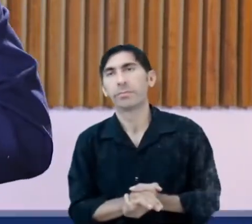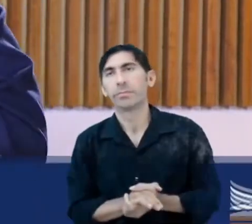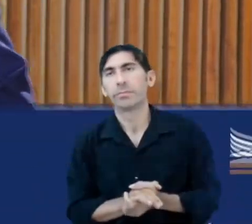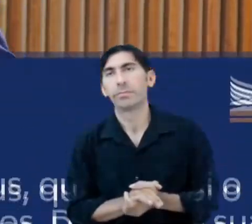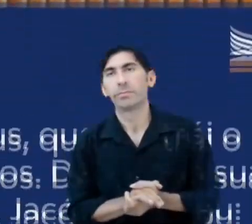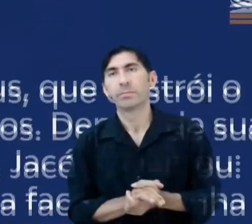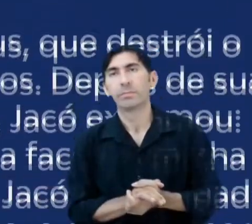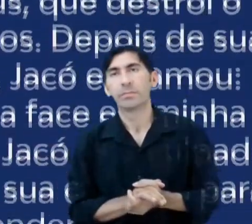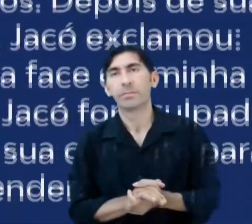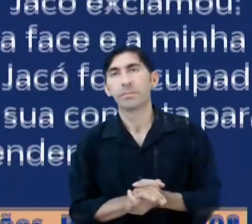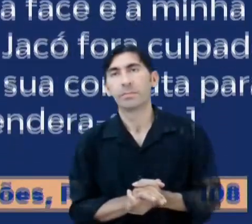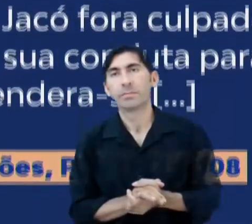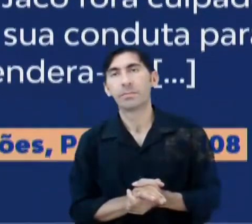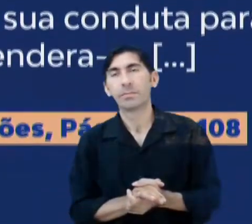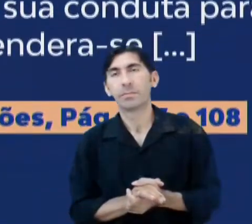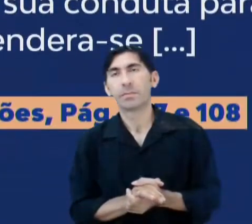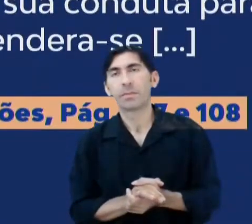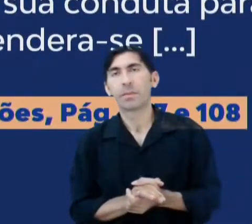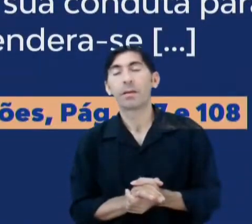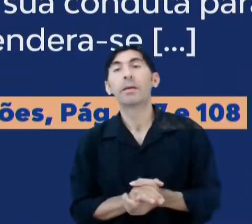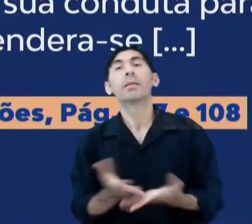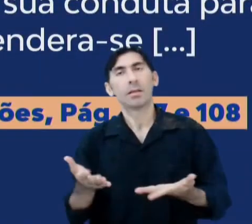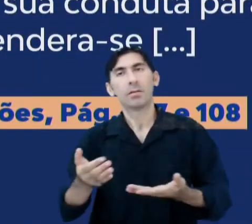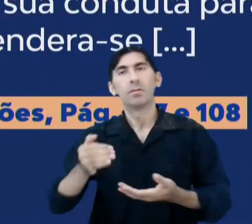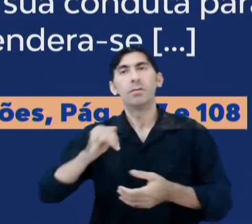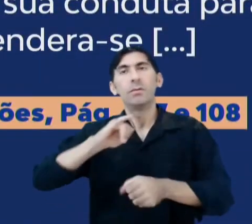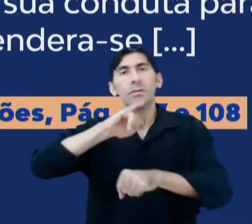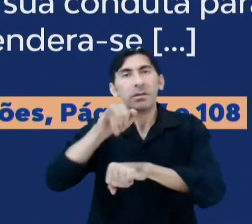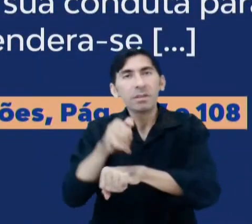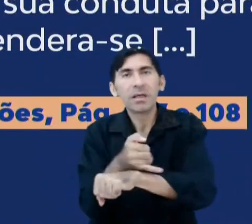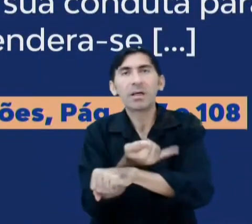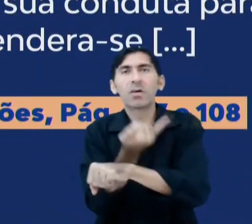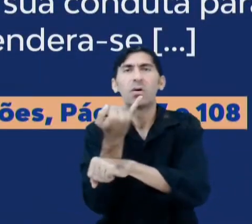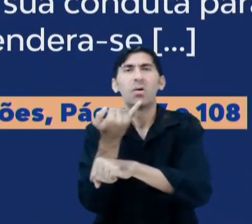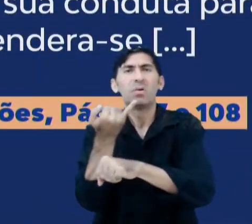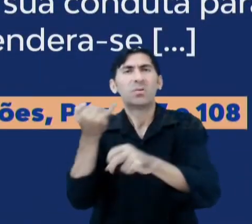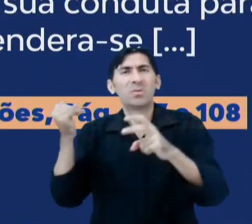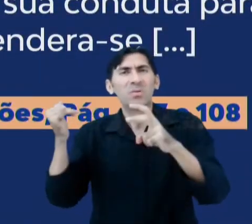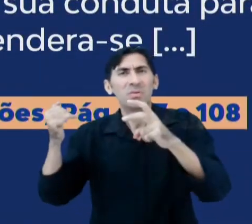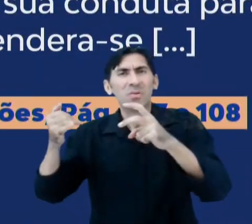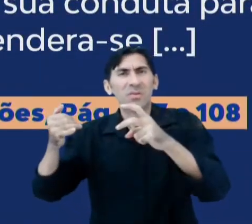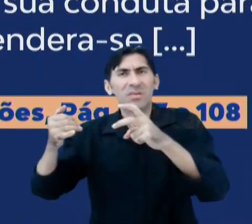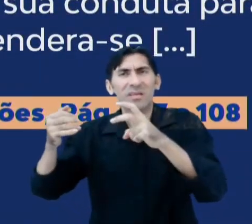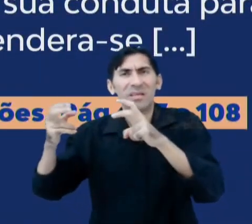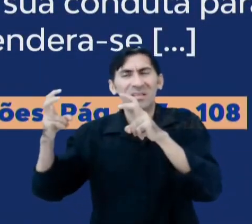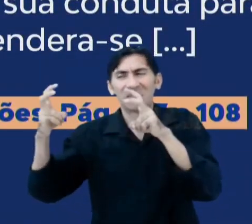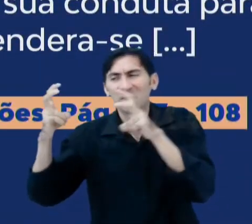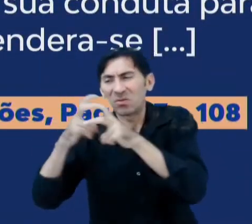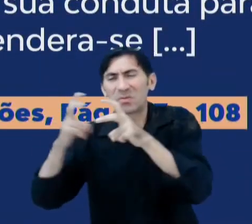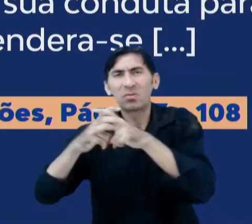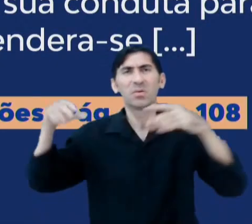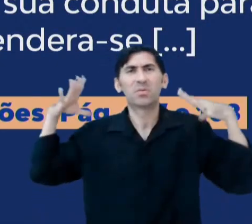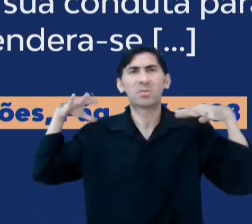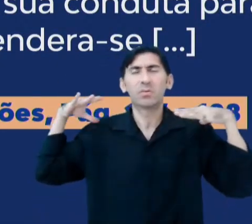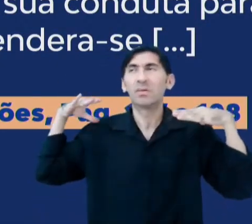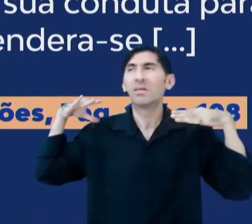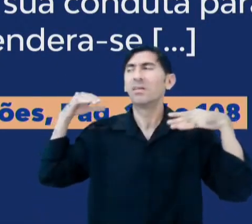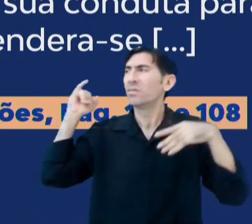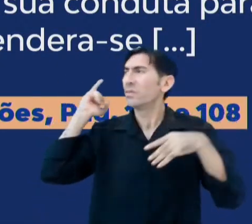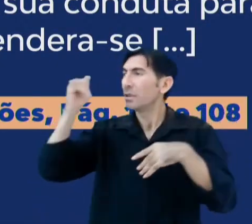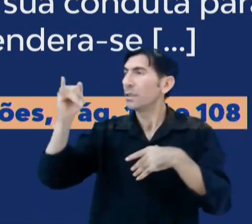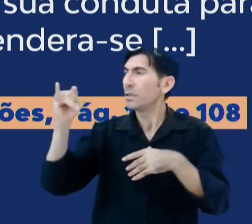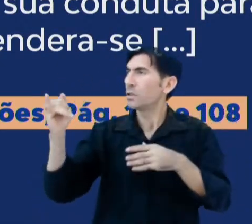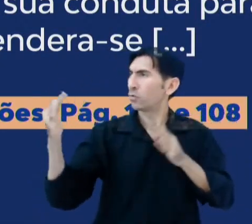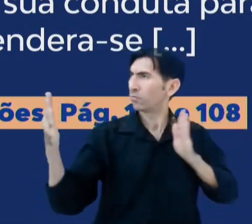depois da noite de luta com o anjo, Jacó exclamou: tenho visto a Deus face a face e a minha alma